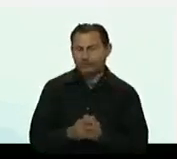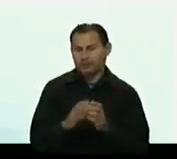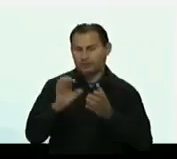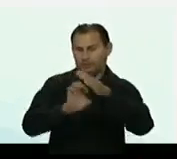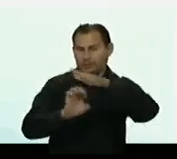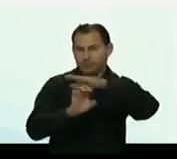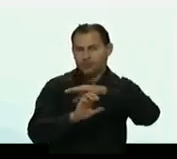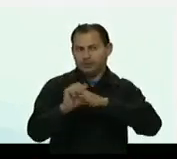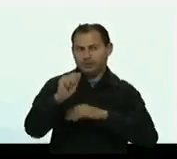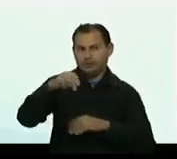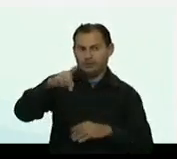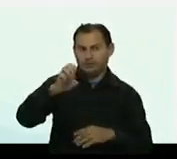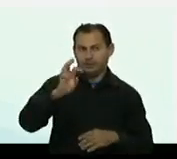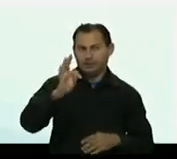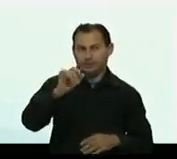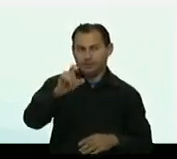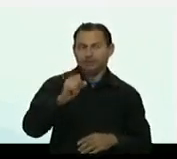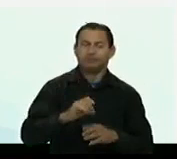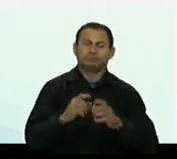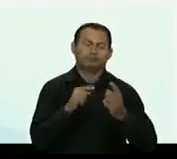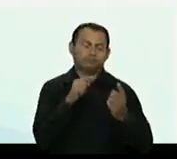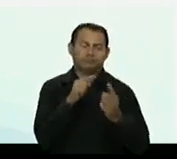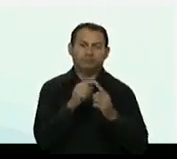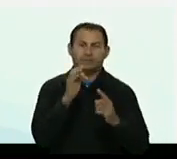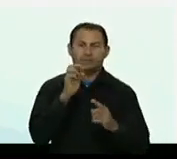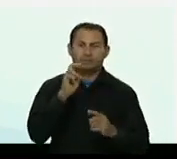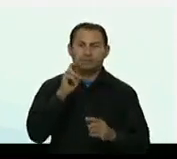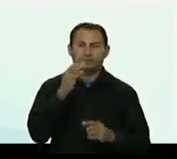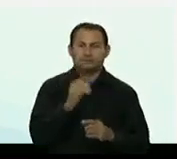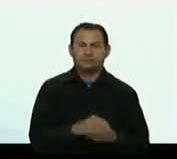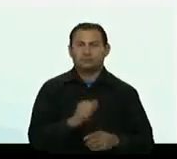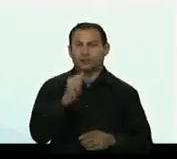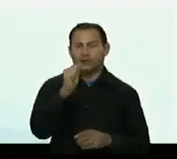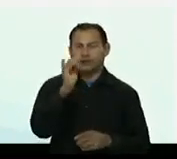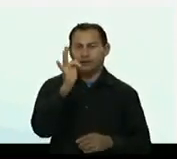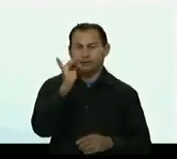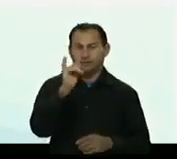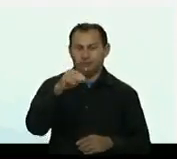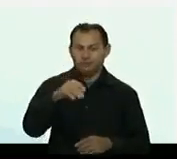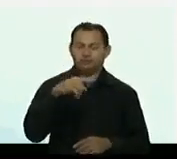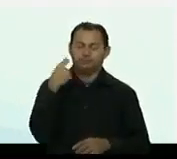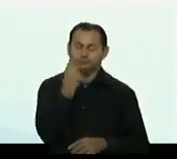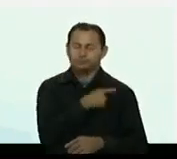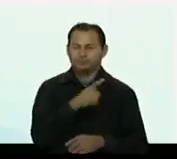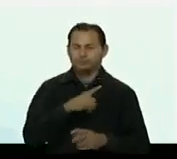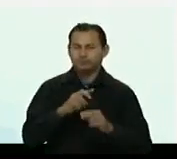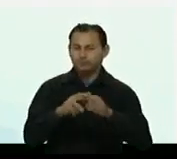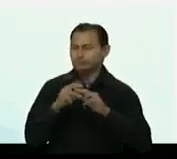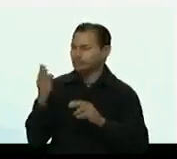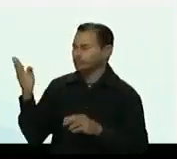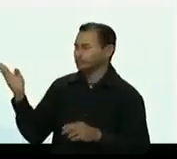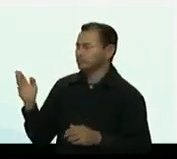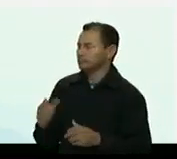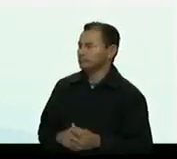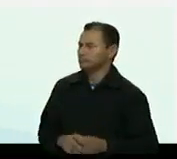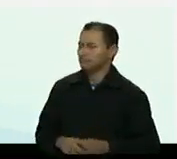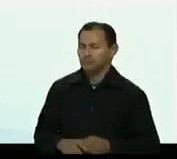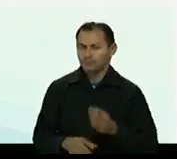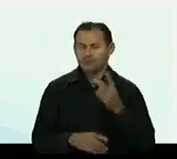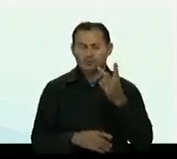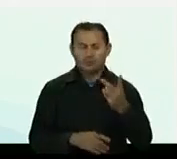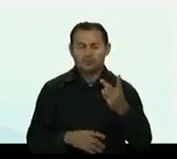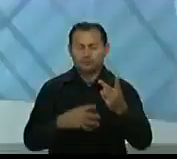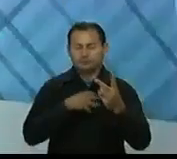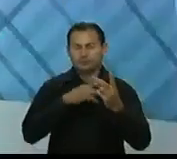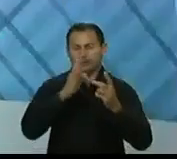empresa Andetaxi é uma função afim. Então, nós temos aqui nesse caso os